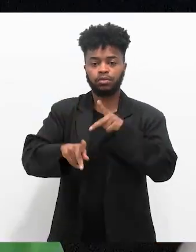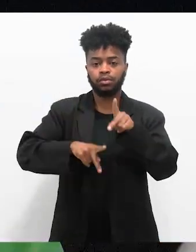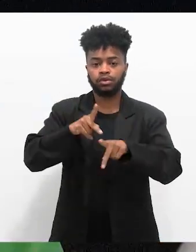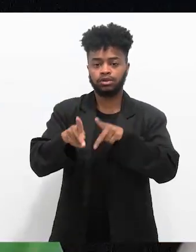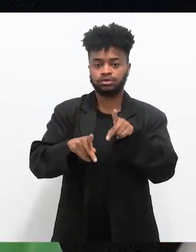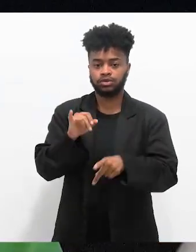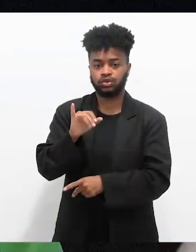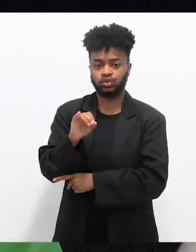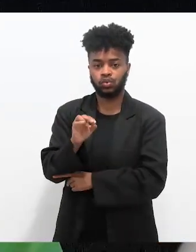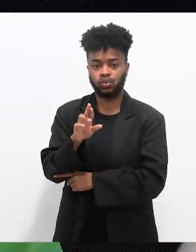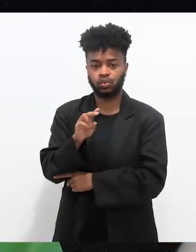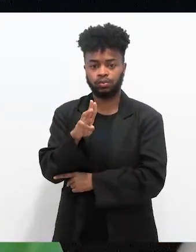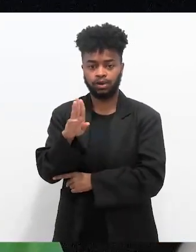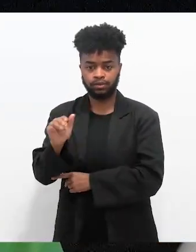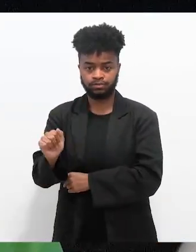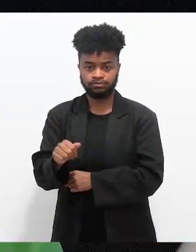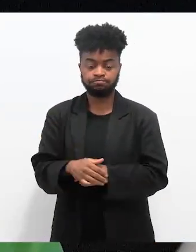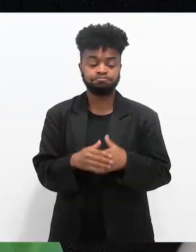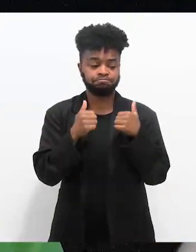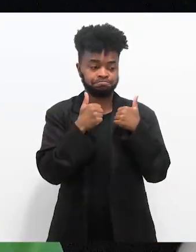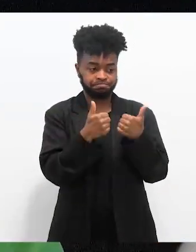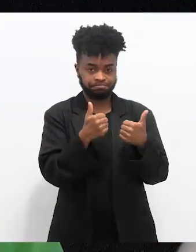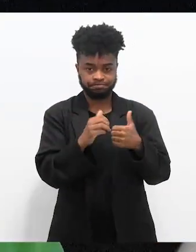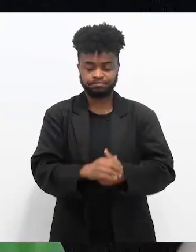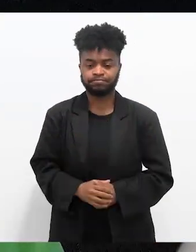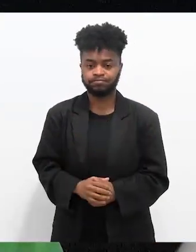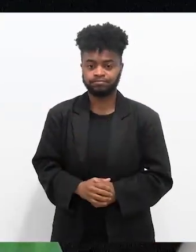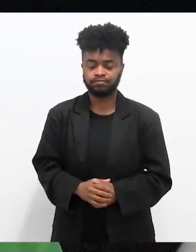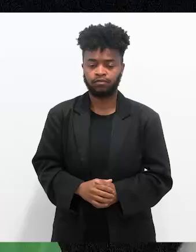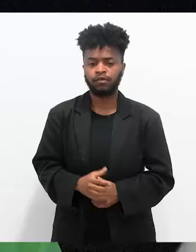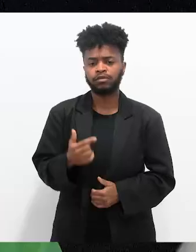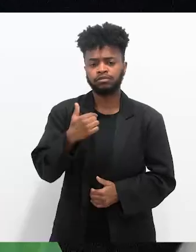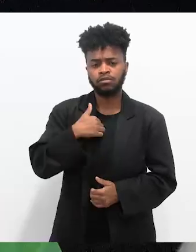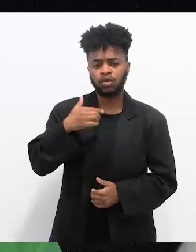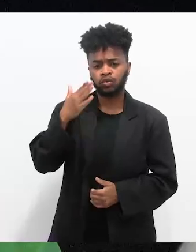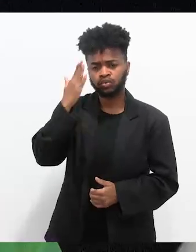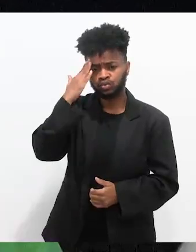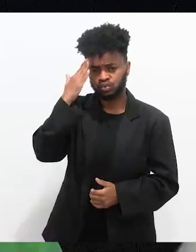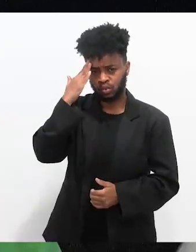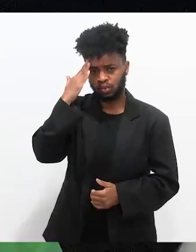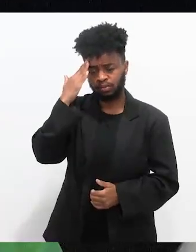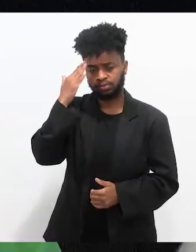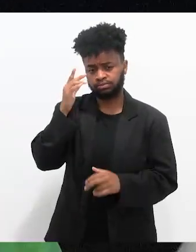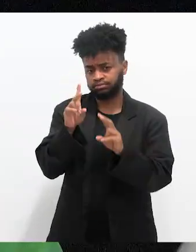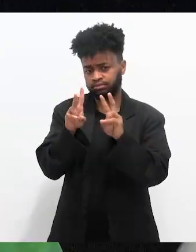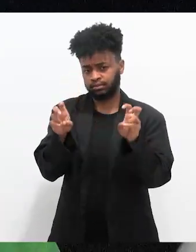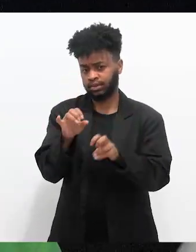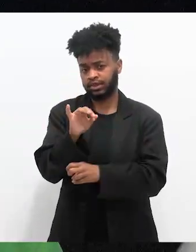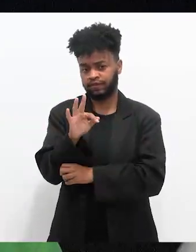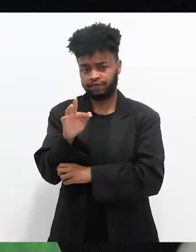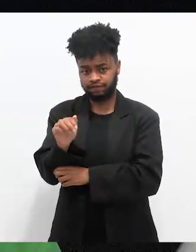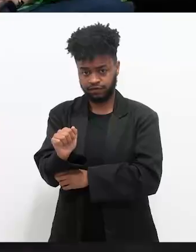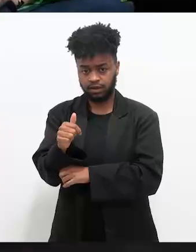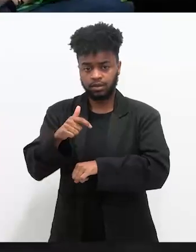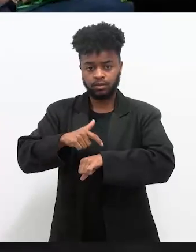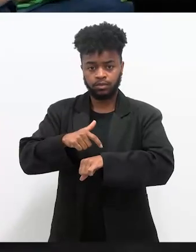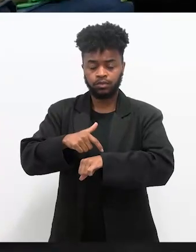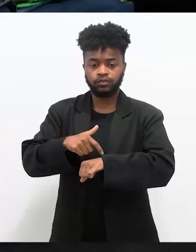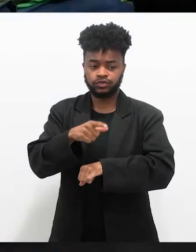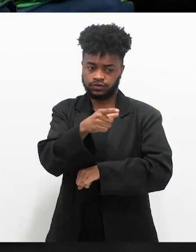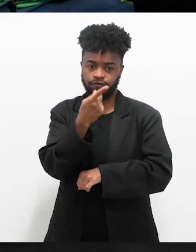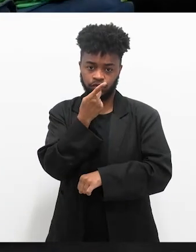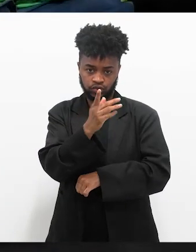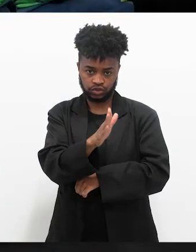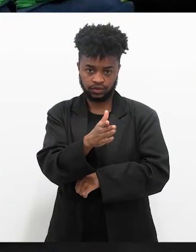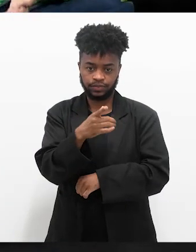Tá. Fábio, eu fiquei sabendo um pouco mais sobre Ifá quando a gente recebeu aqui, você citou